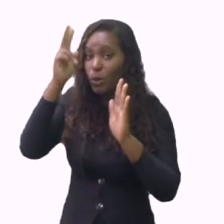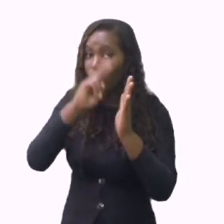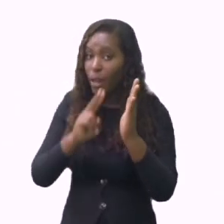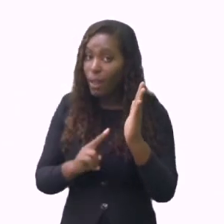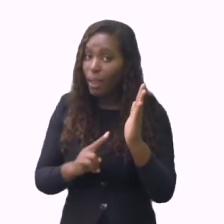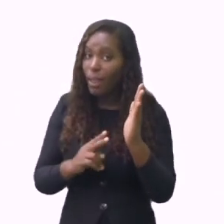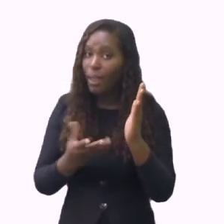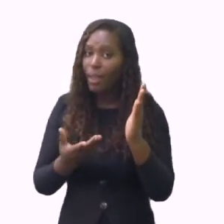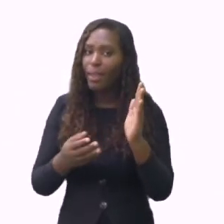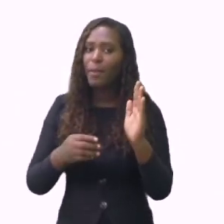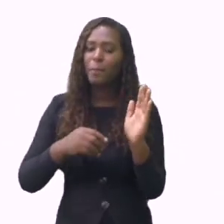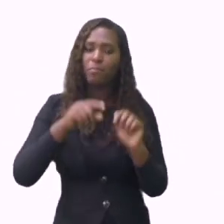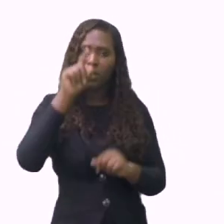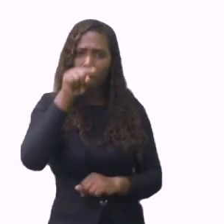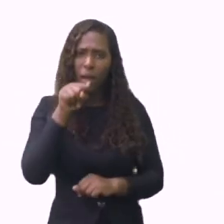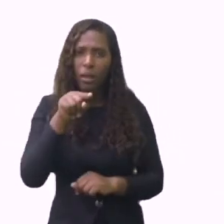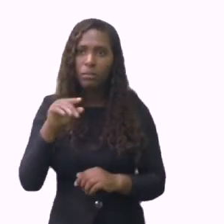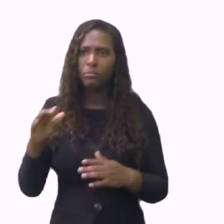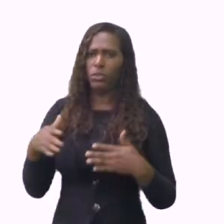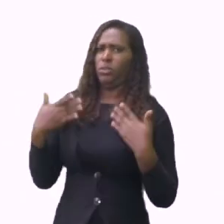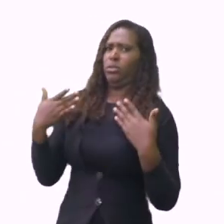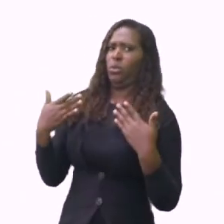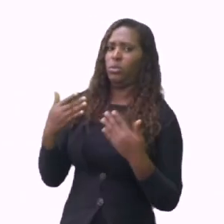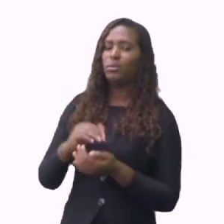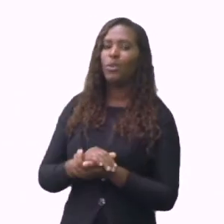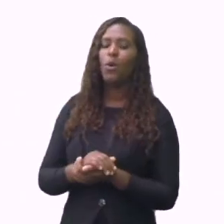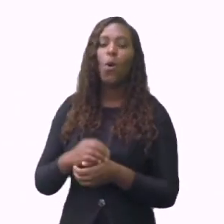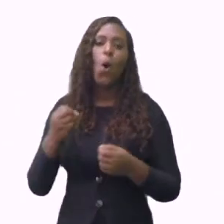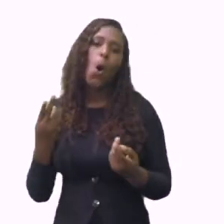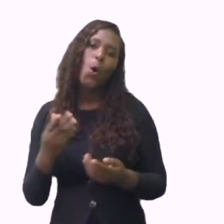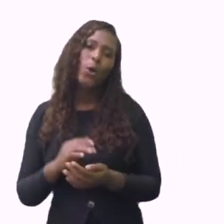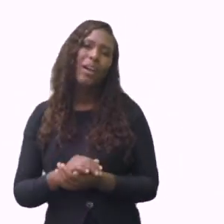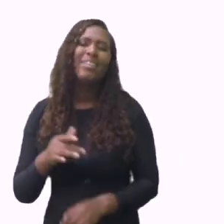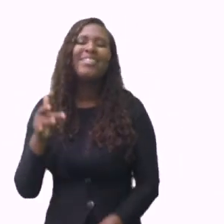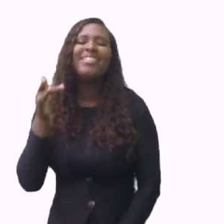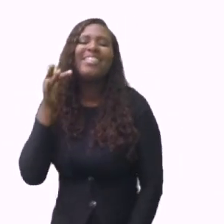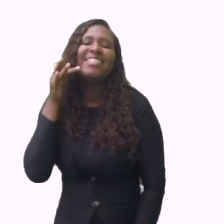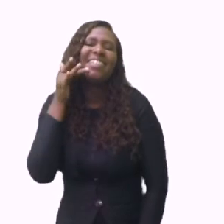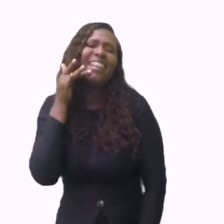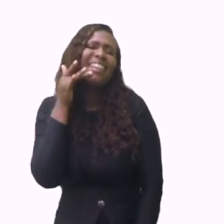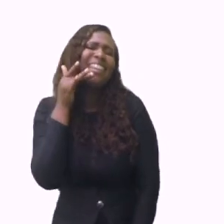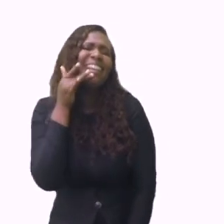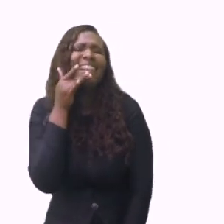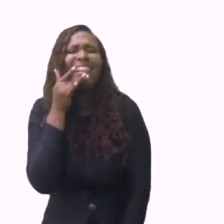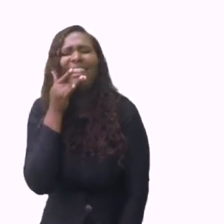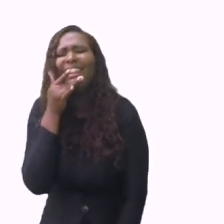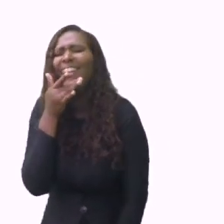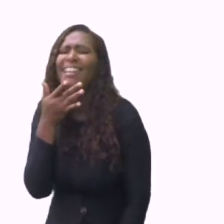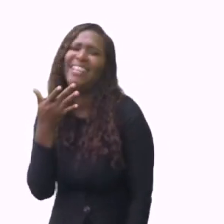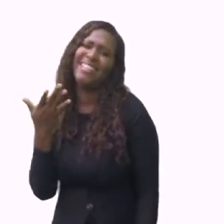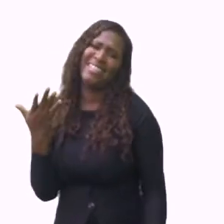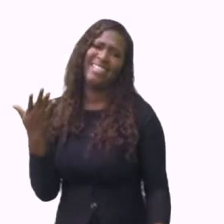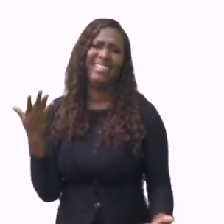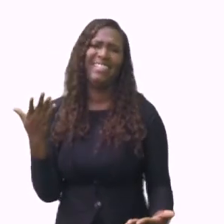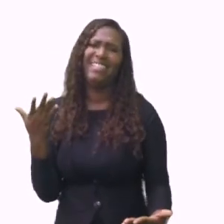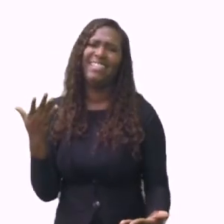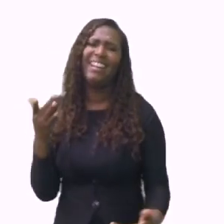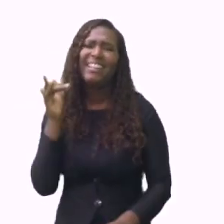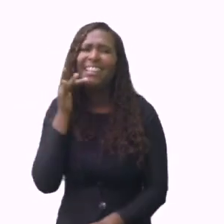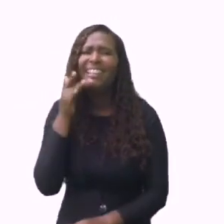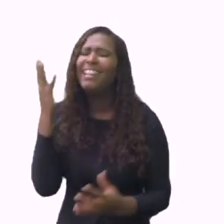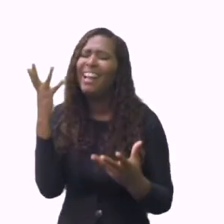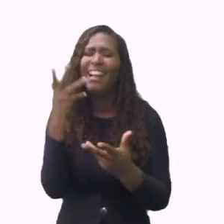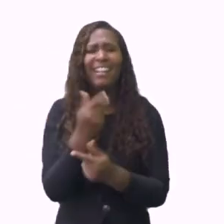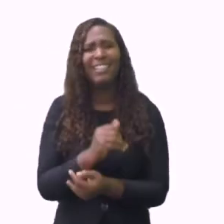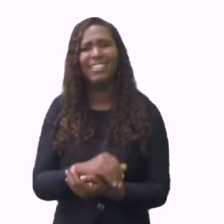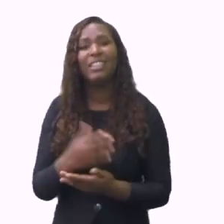Que delícia! Viu só que eu dei um sinal, ó, de de alegria, de desejo. Que